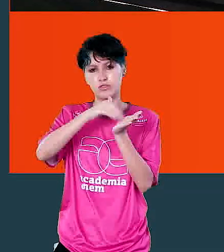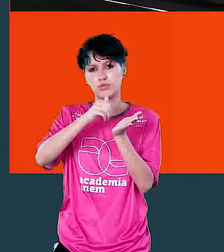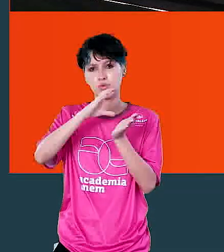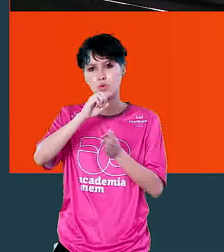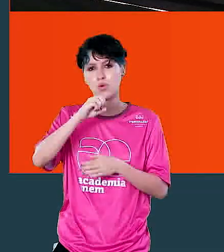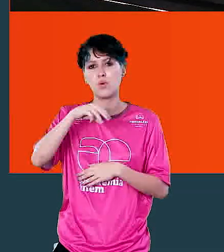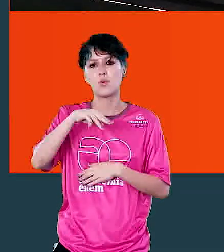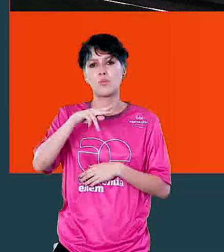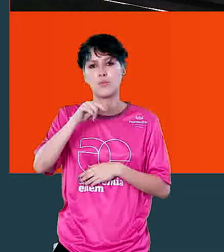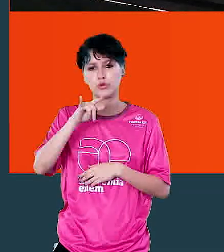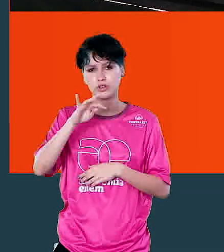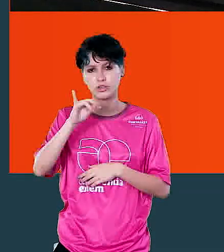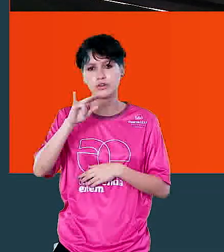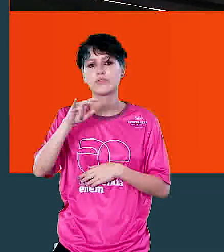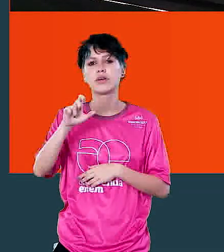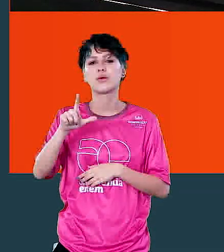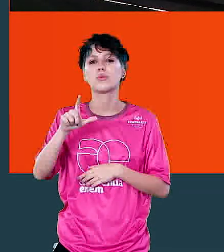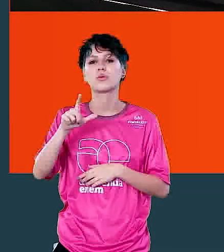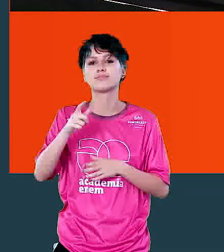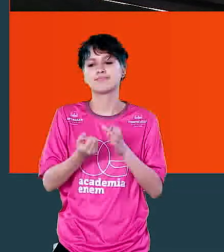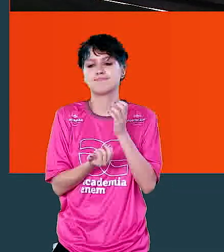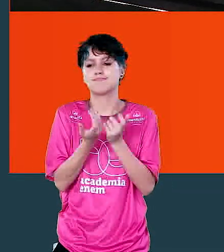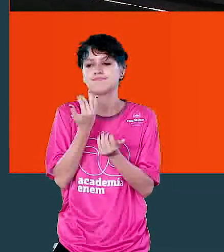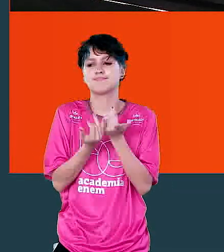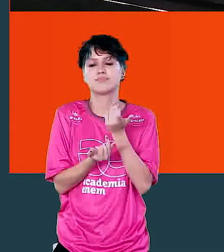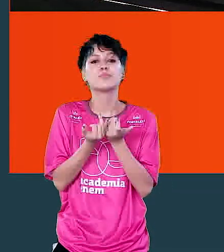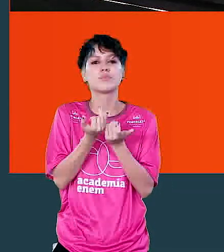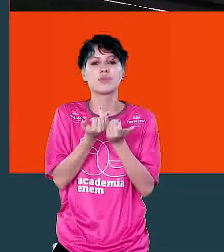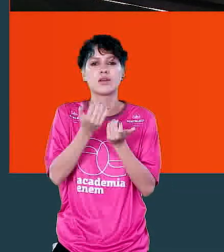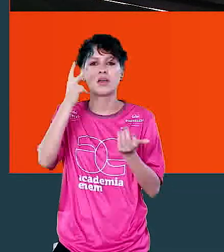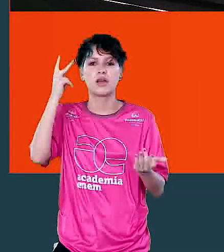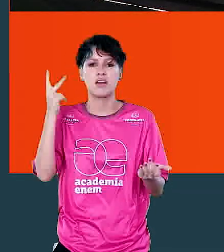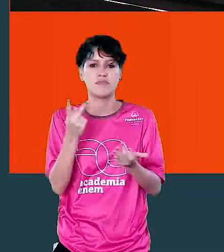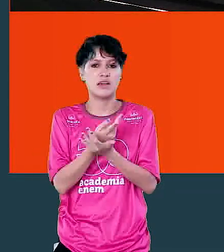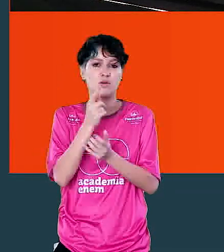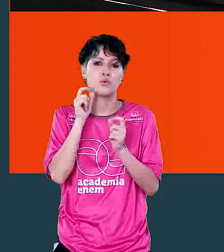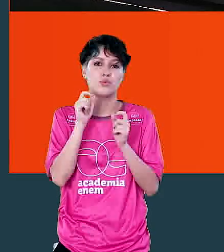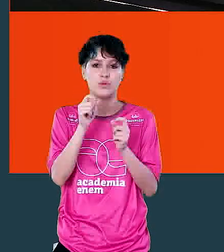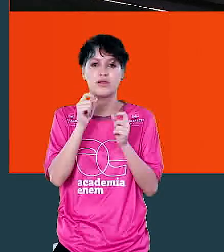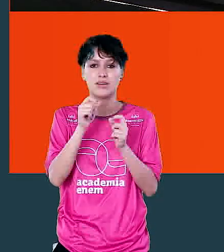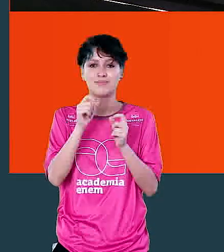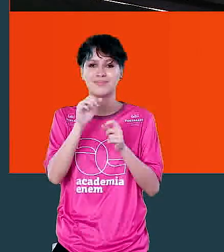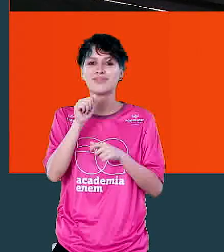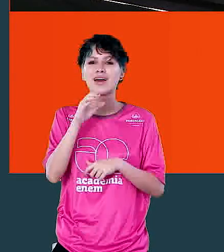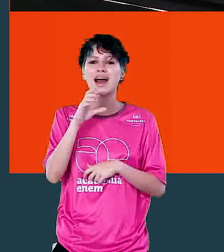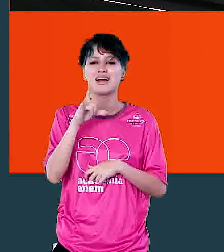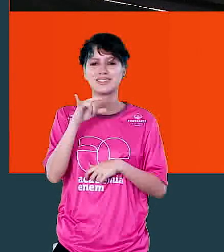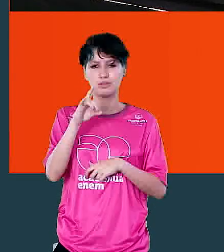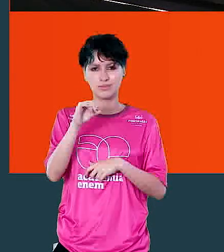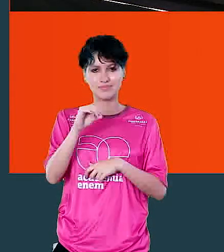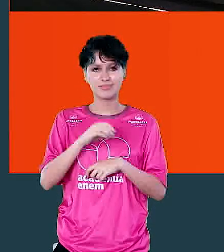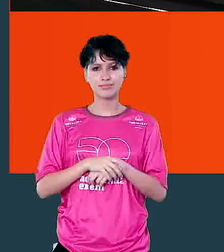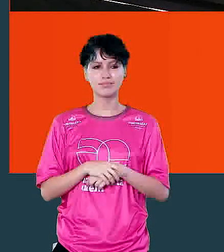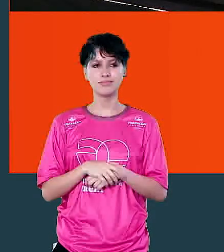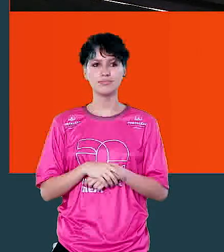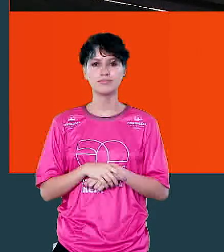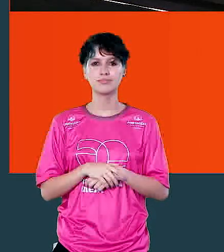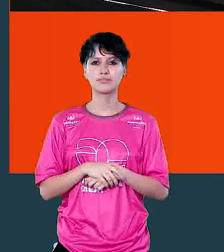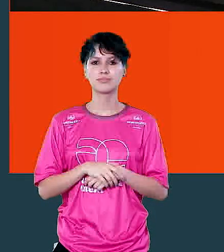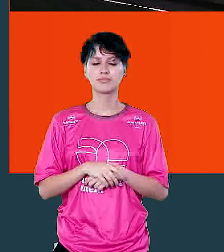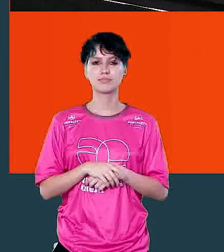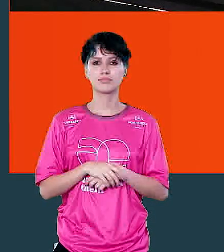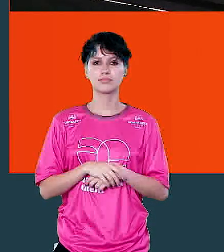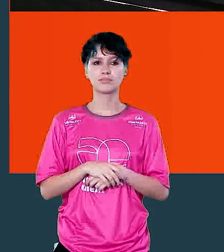queimo o combustível, aí ele pode produzir o que acidifica o meio. Depois de um processo